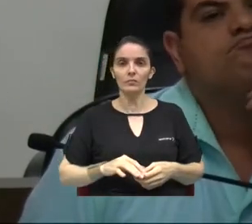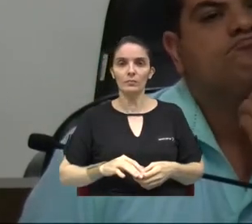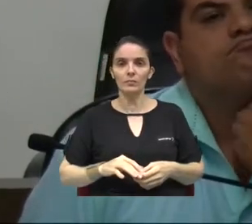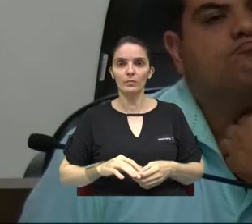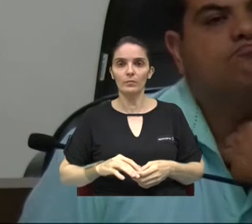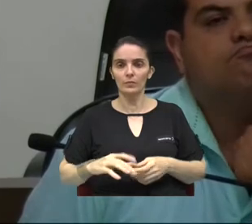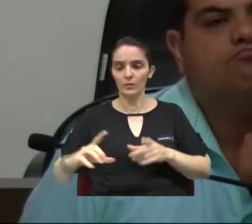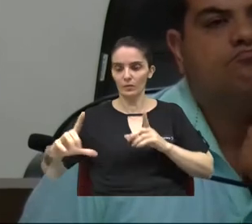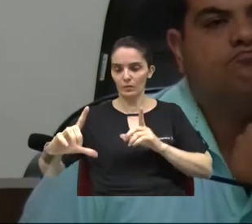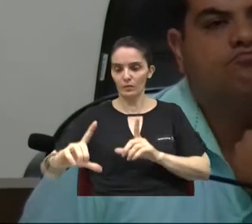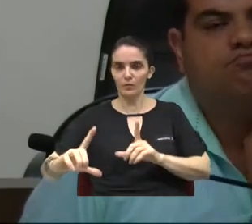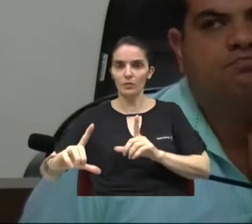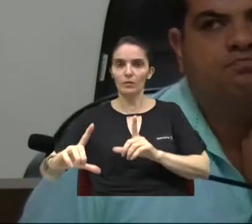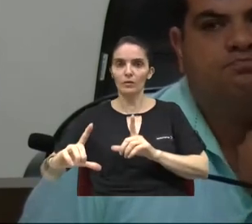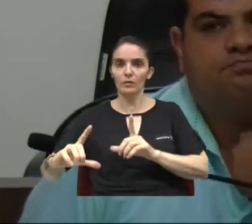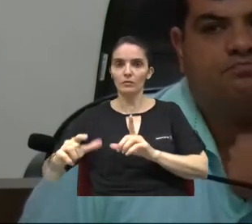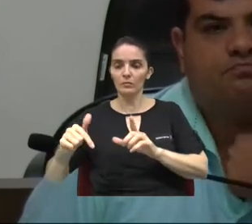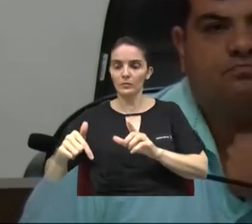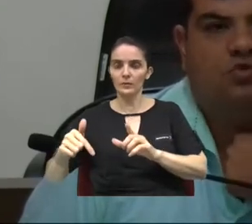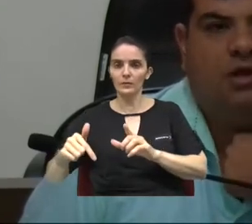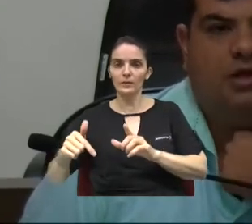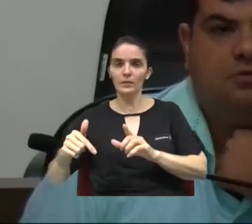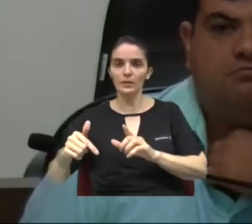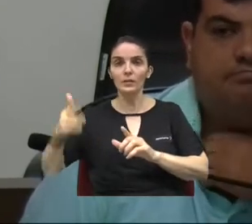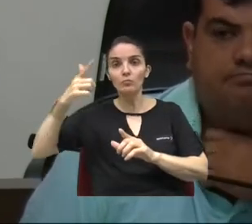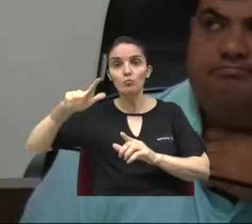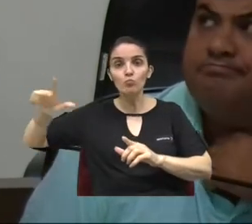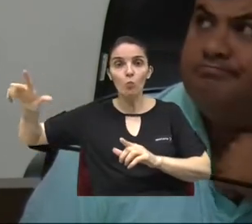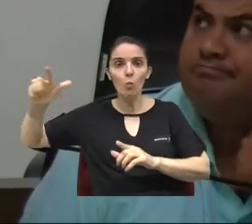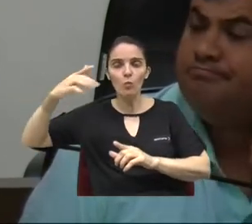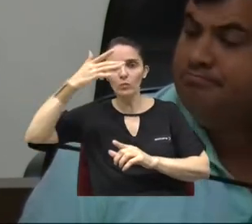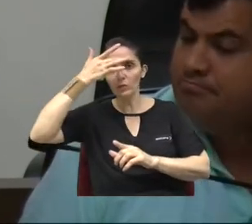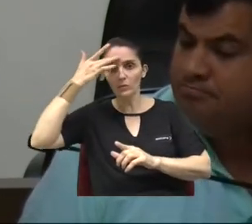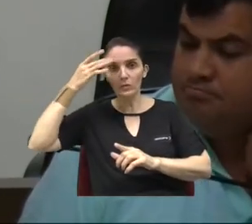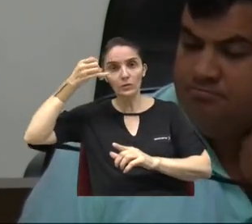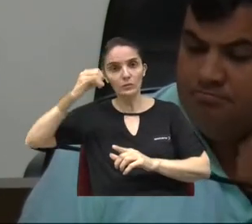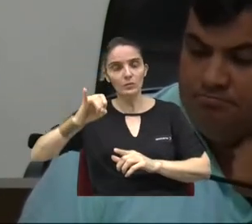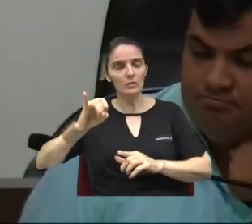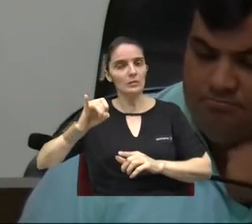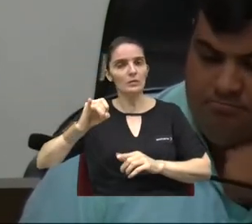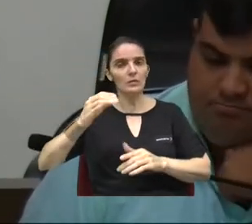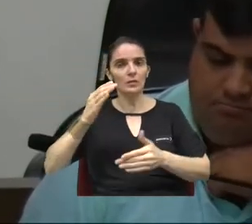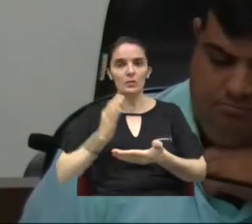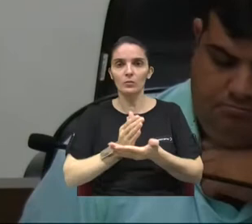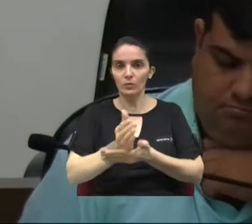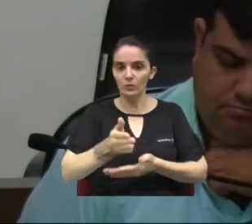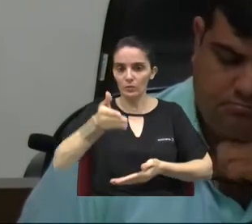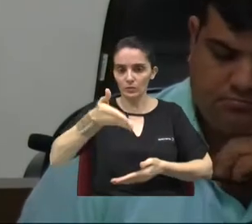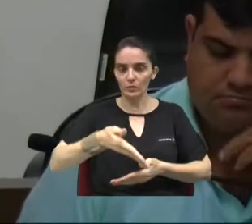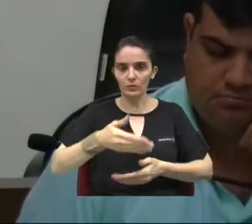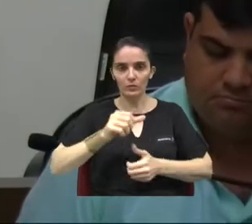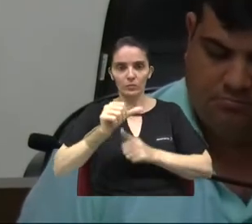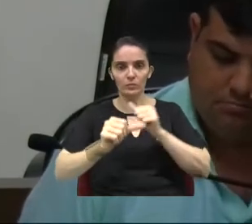é de um outro proprietário nesse momento que arrematou. E aí, se nós não aprovarmos essa troca